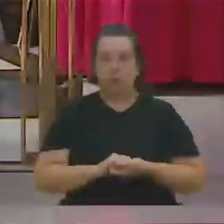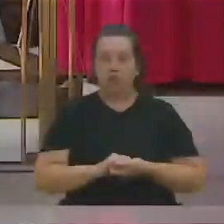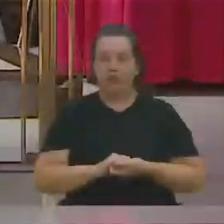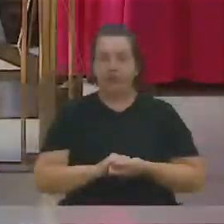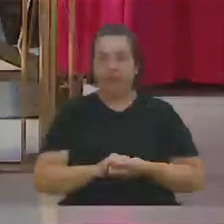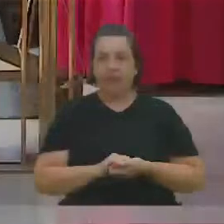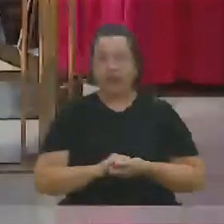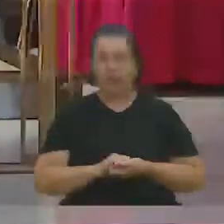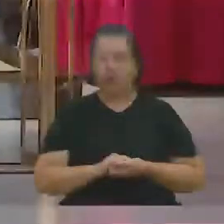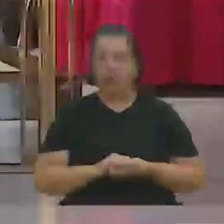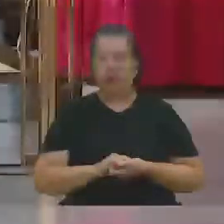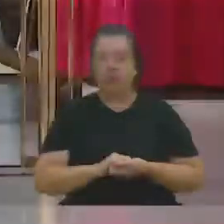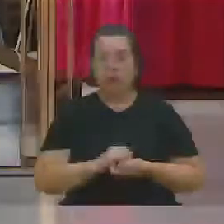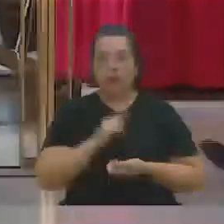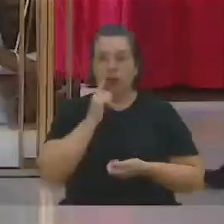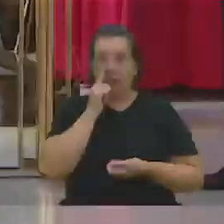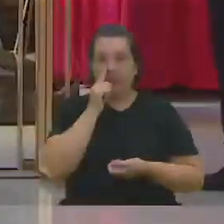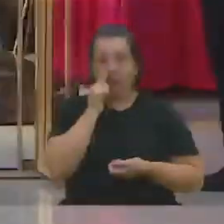Deus.